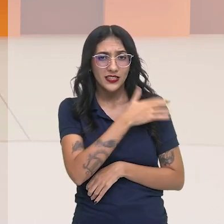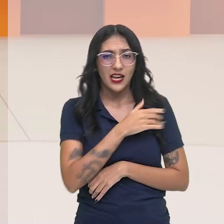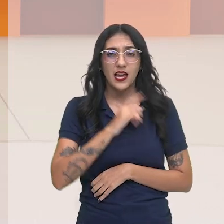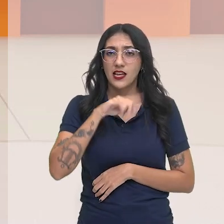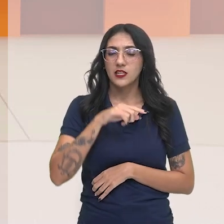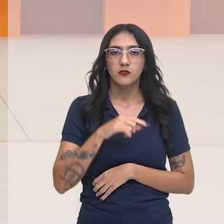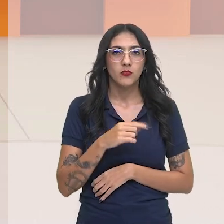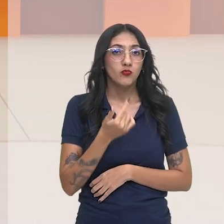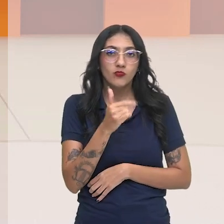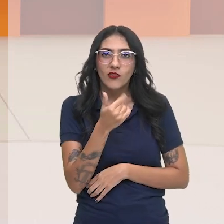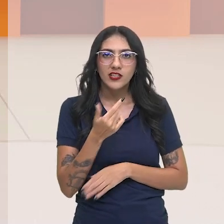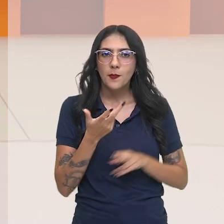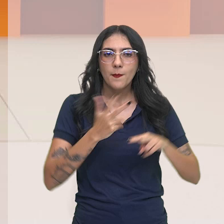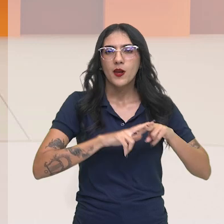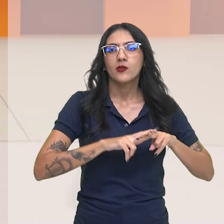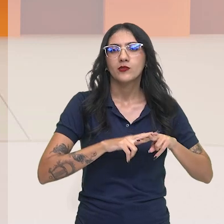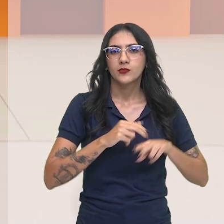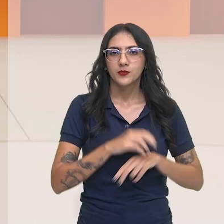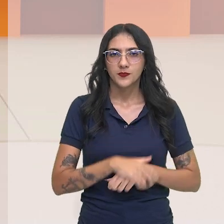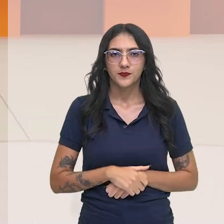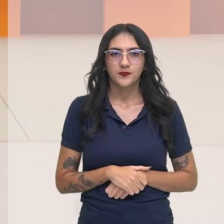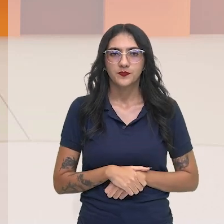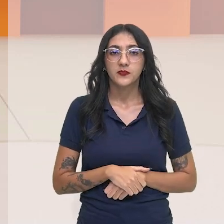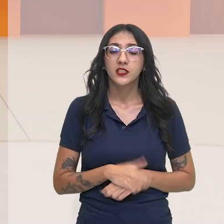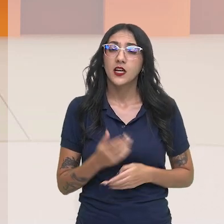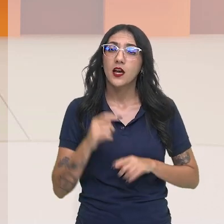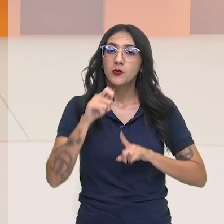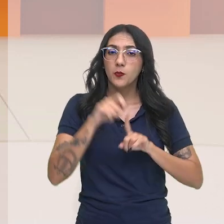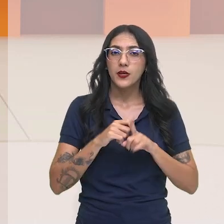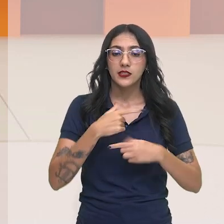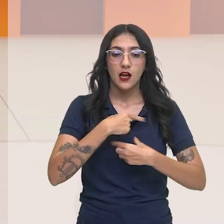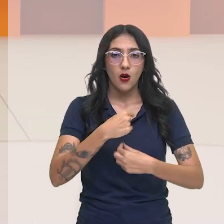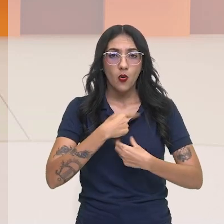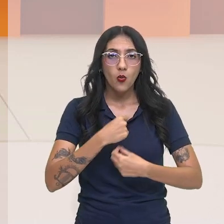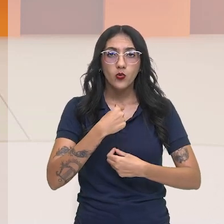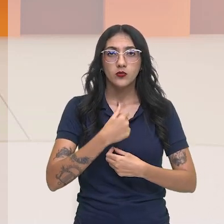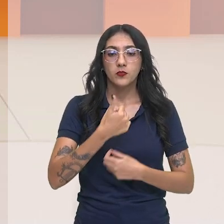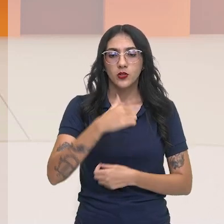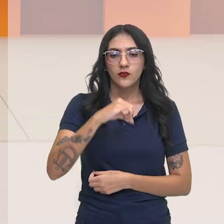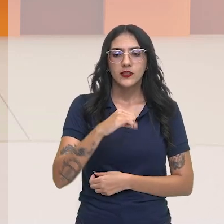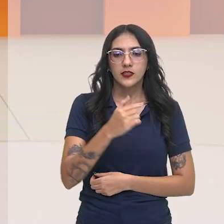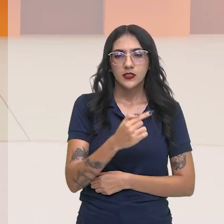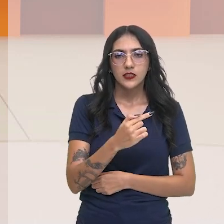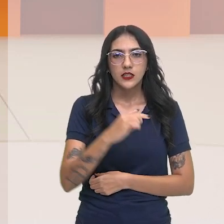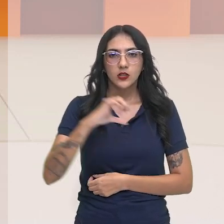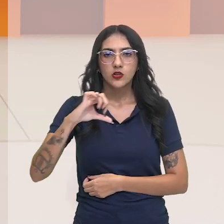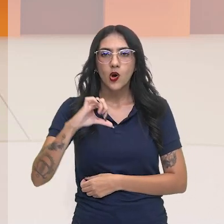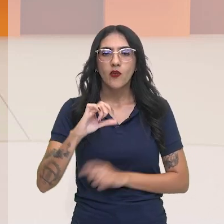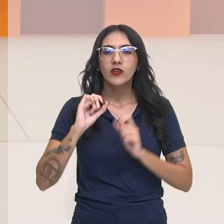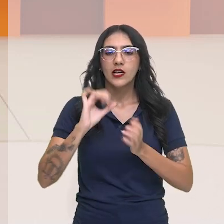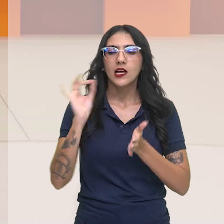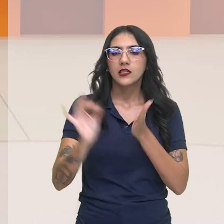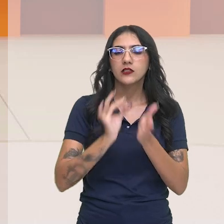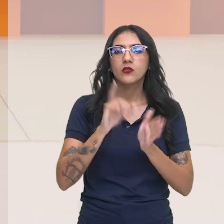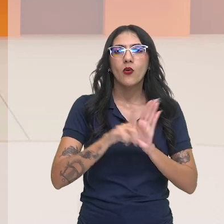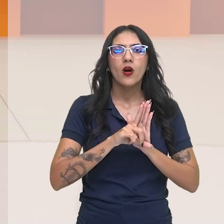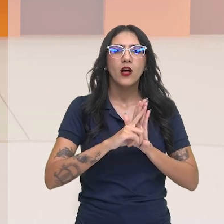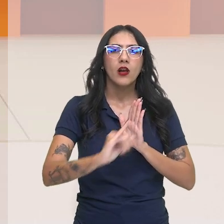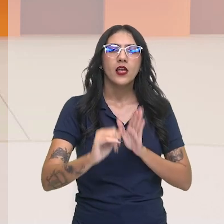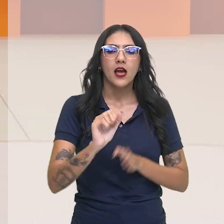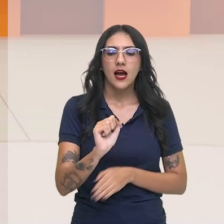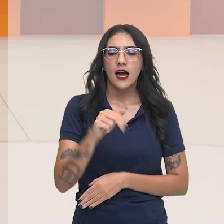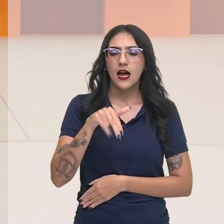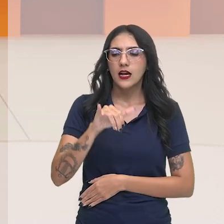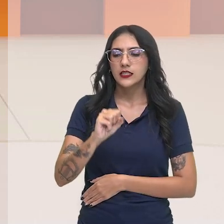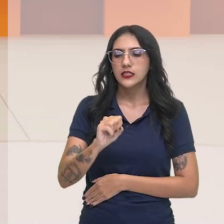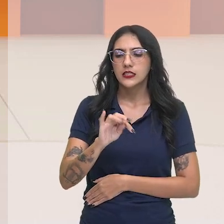bem? Em agosto de 1979, assinou a Lei de Anistia Política. O que é anistia?